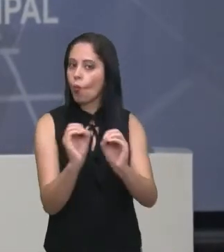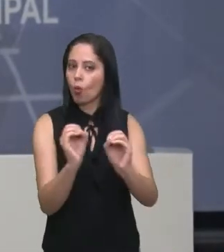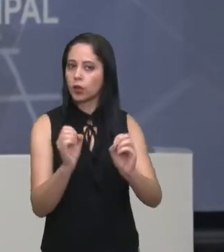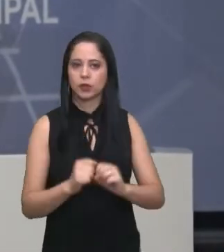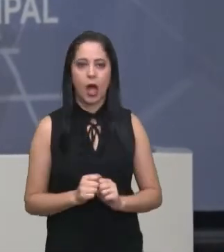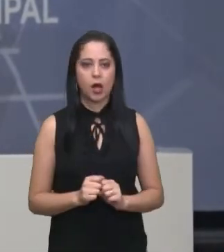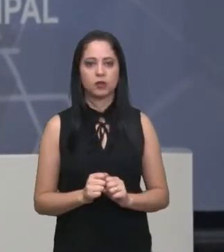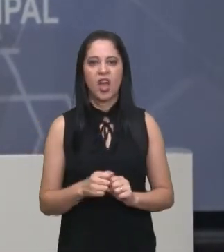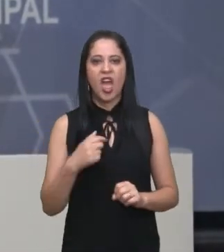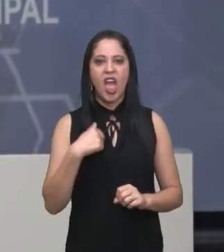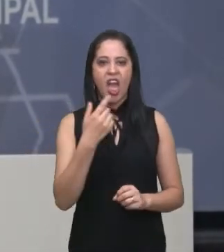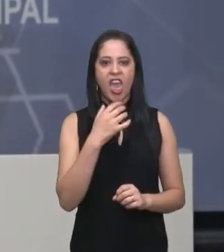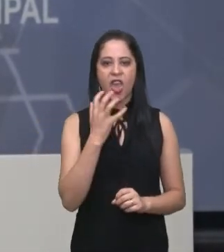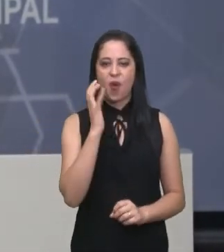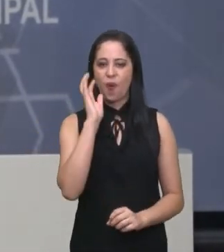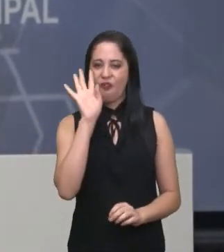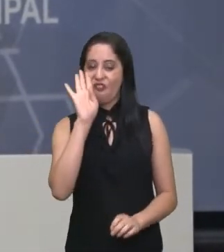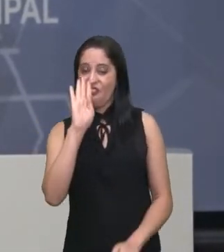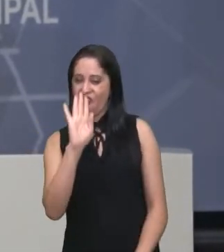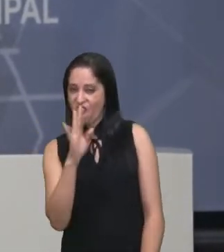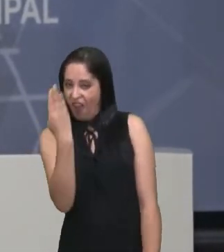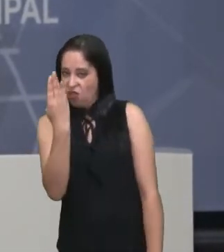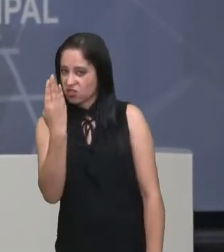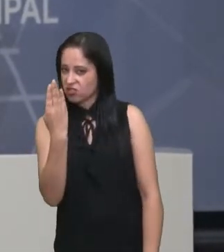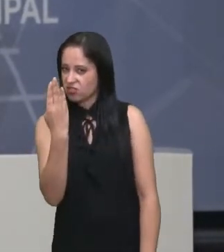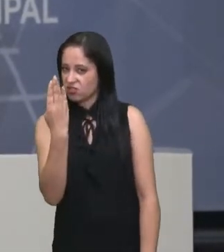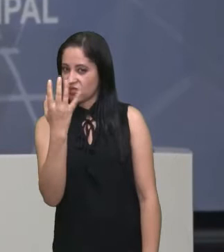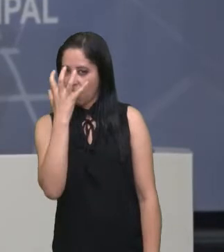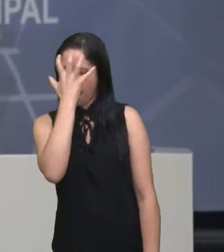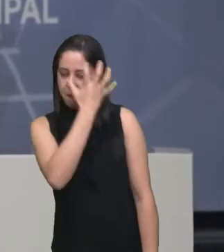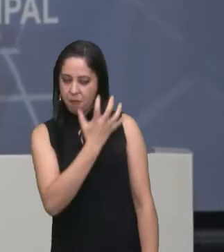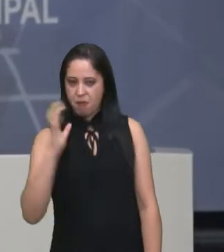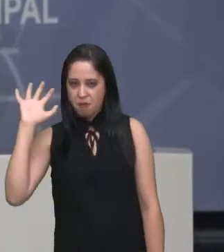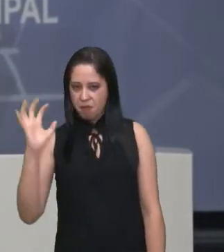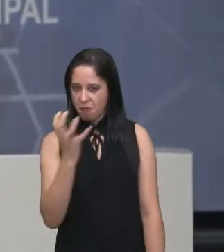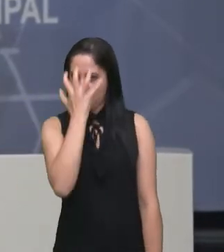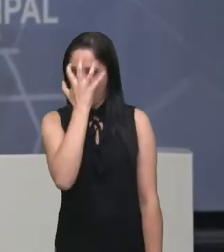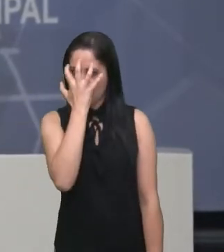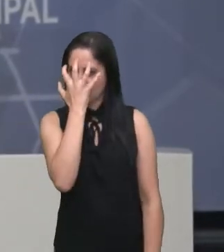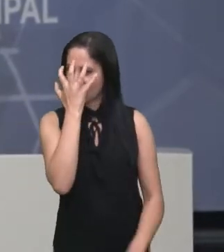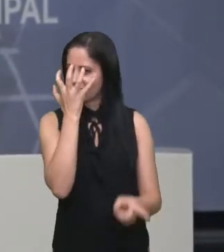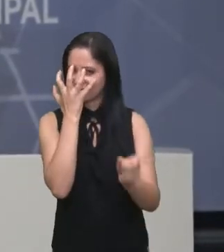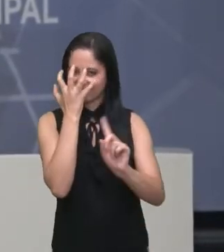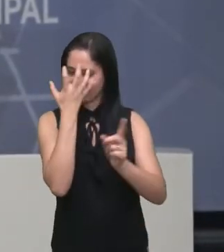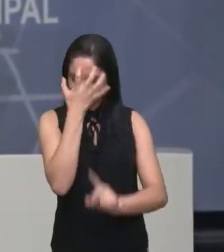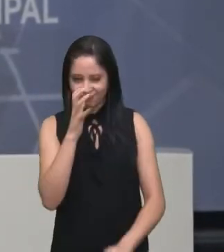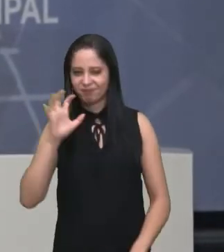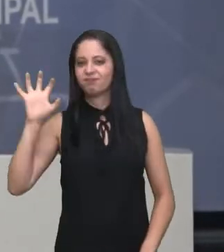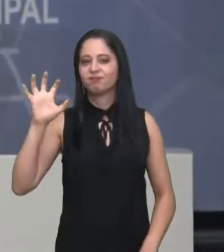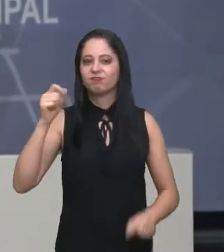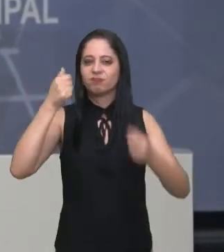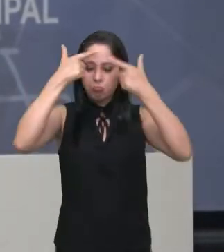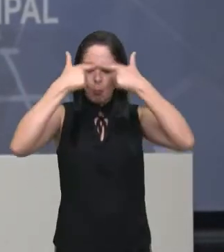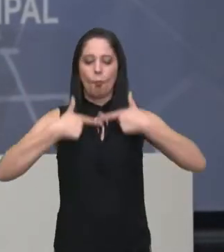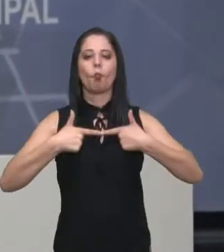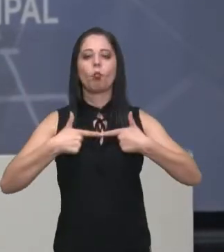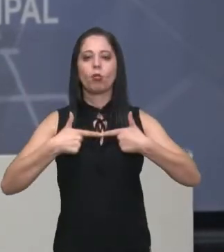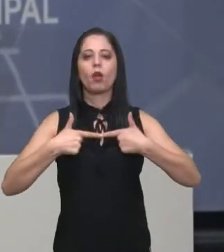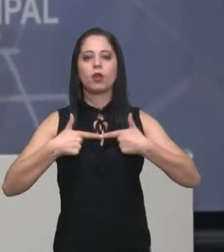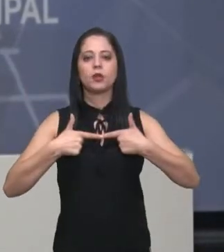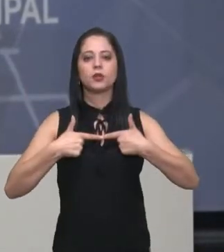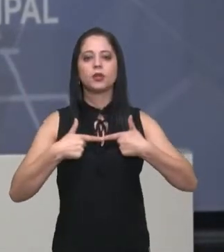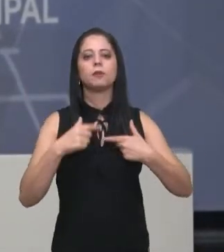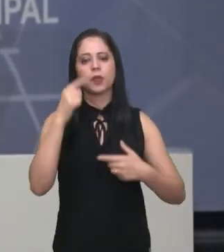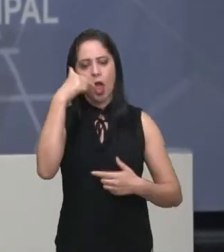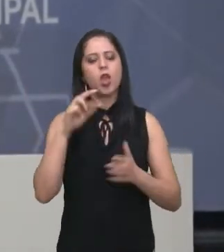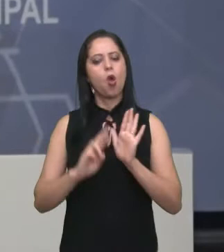na minha cara, mas eu vou representar vocês até o fim, a cidade de São